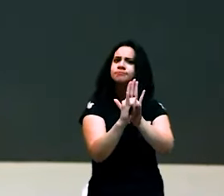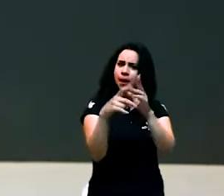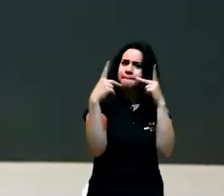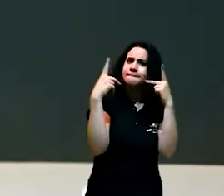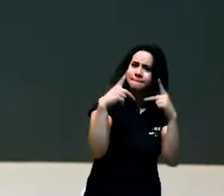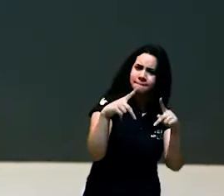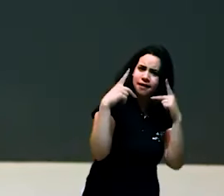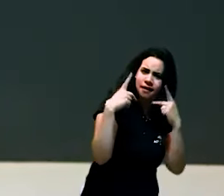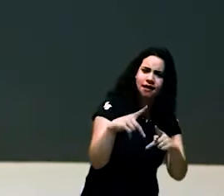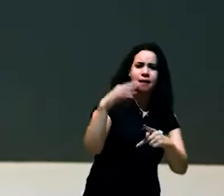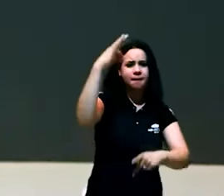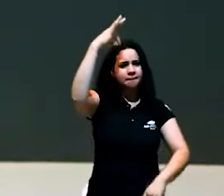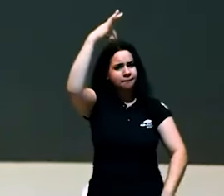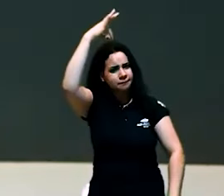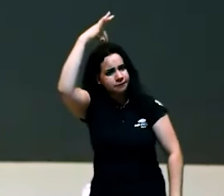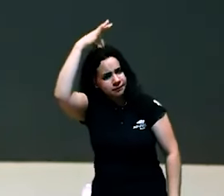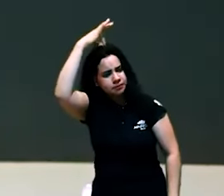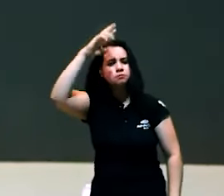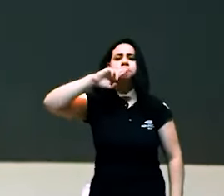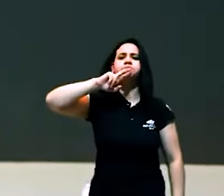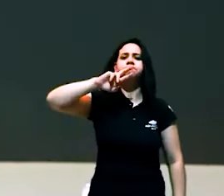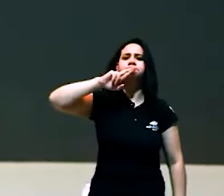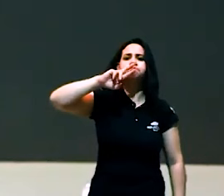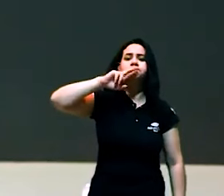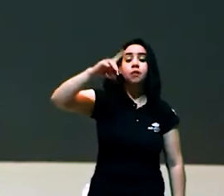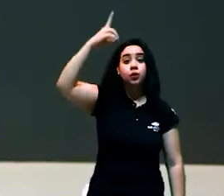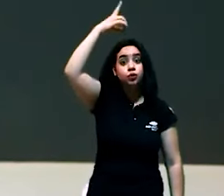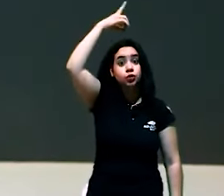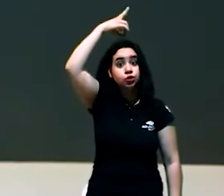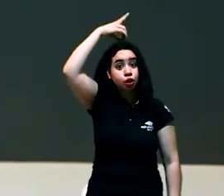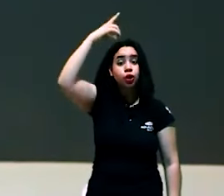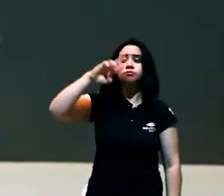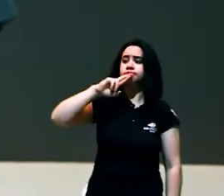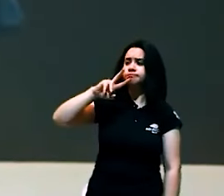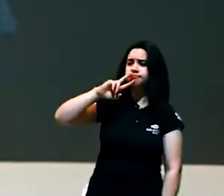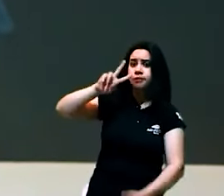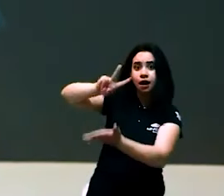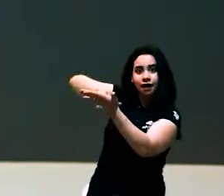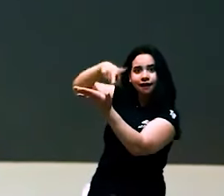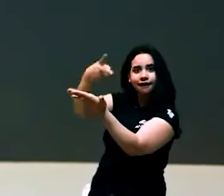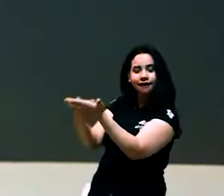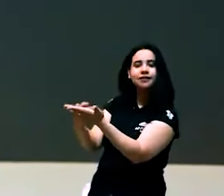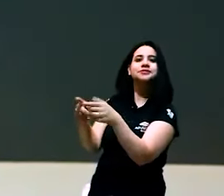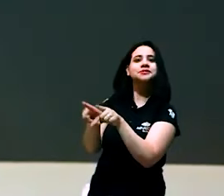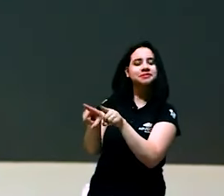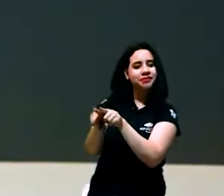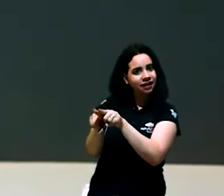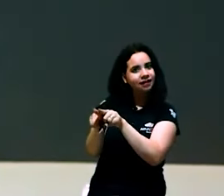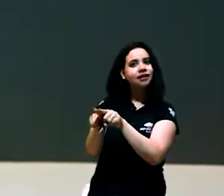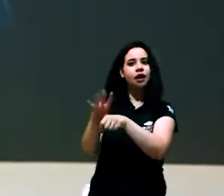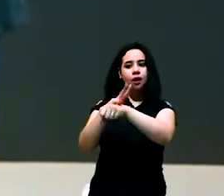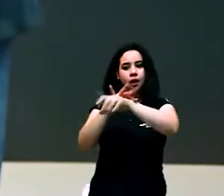com os milagres, com os dons de profecia, de línguas estranhas, de interpretação de língua, de fé, de milagre, de cura divina.